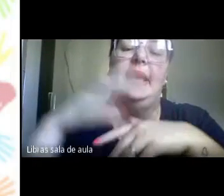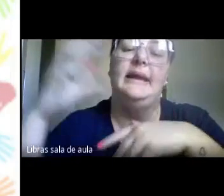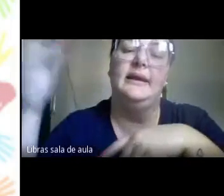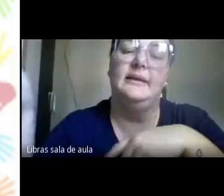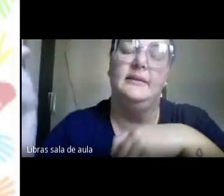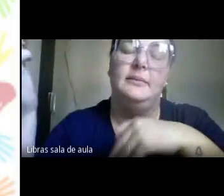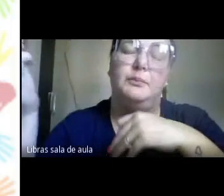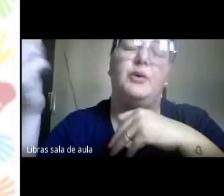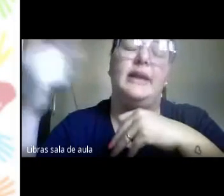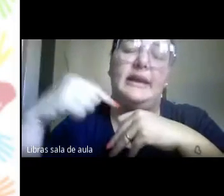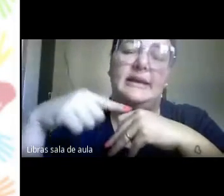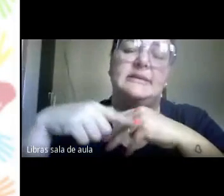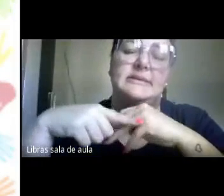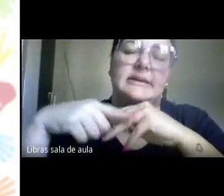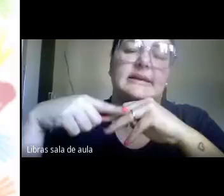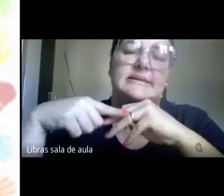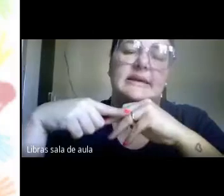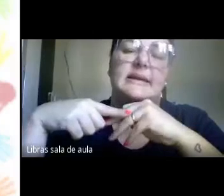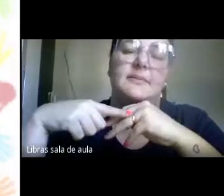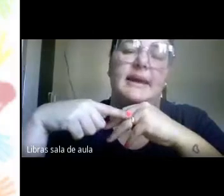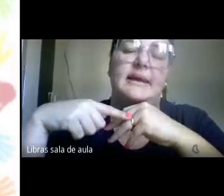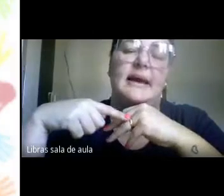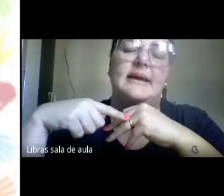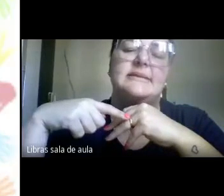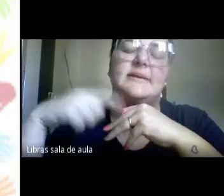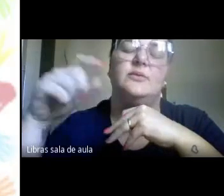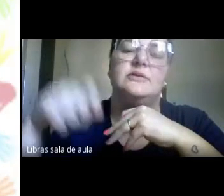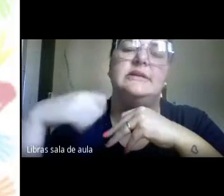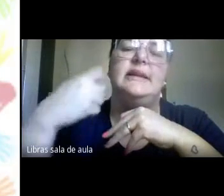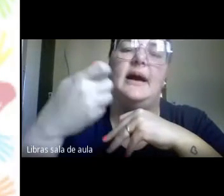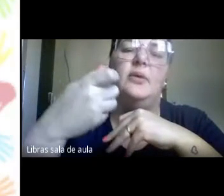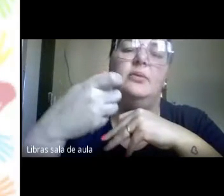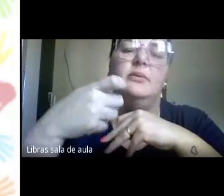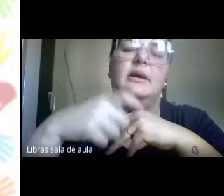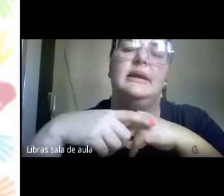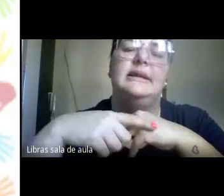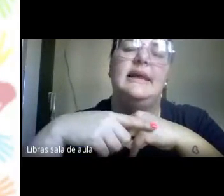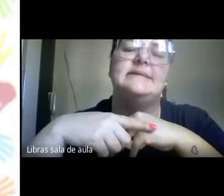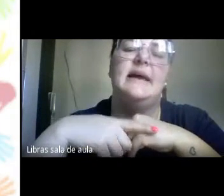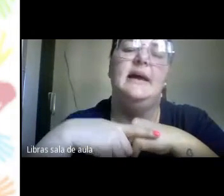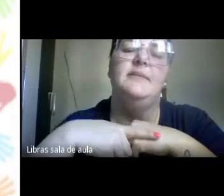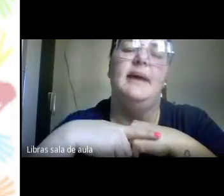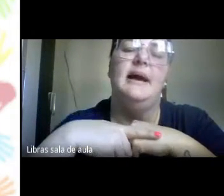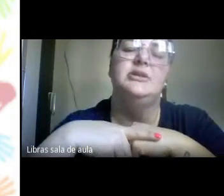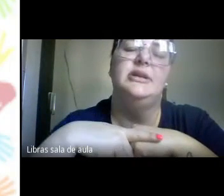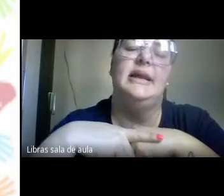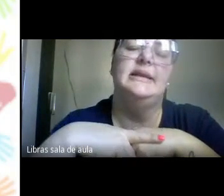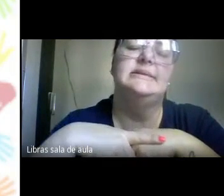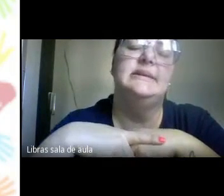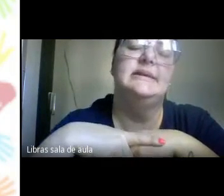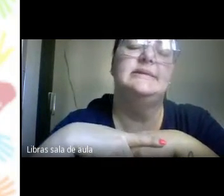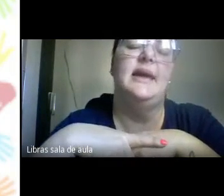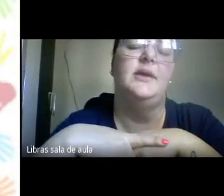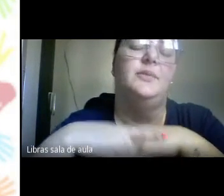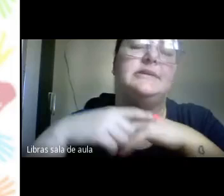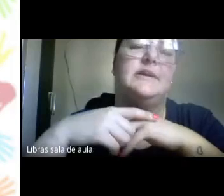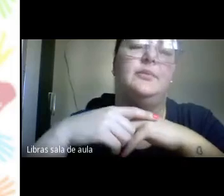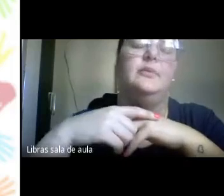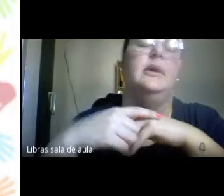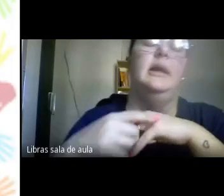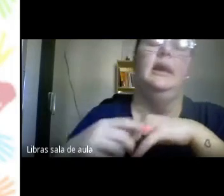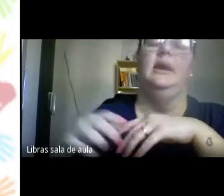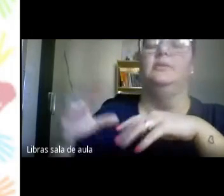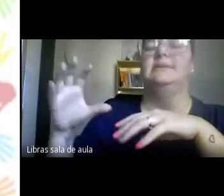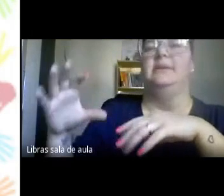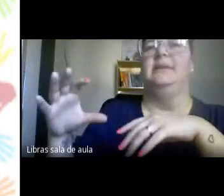E aí poderia se trazer também a questão do sinal dessa imagem, né, desse desenho. Por